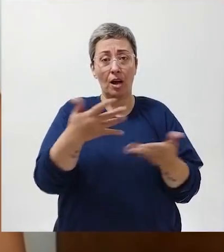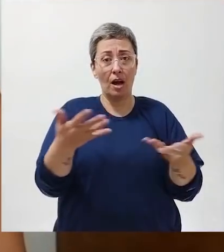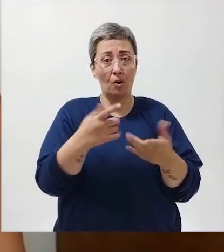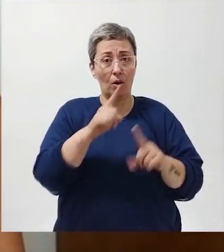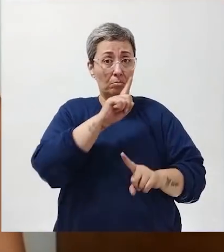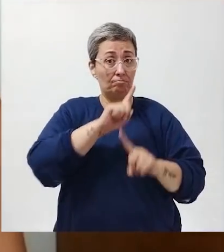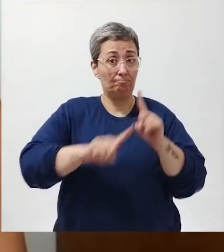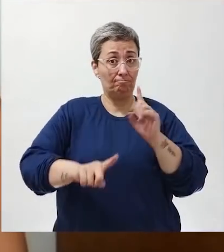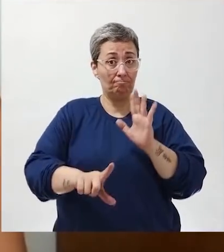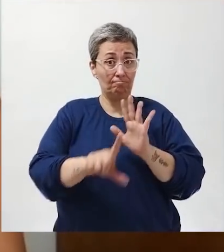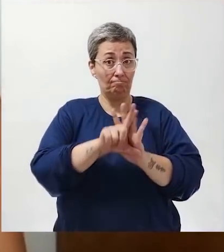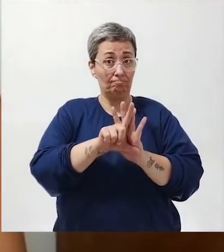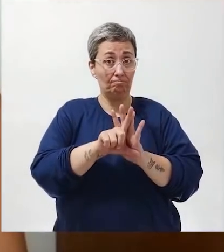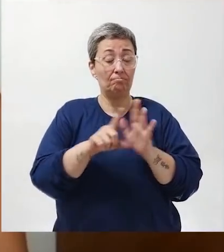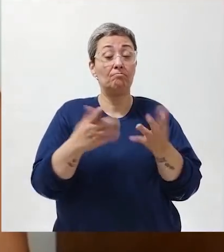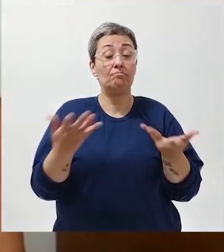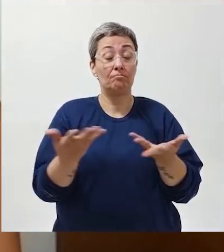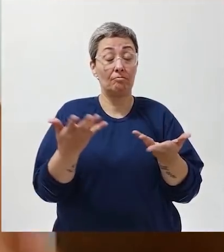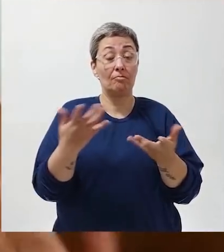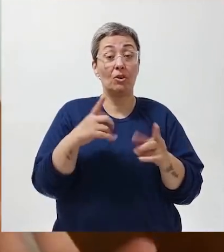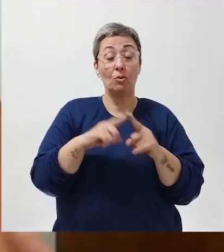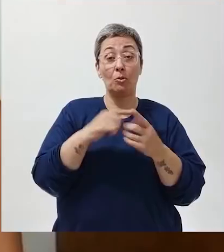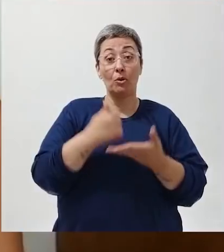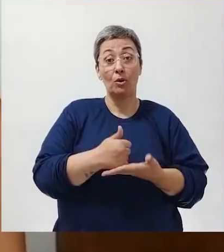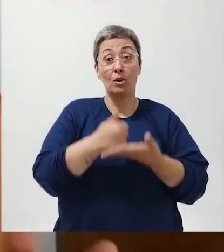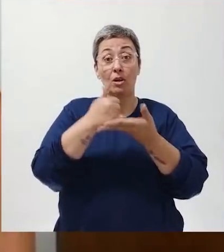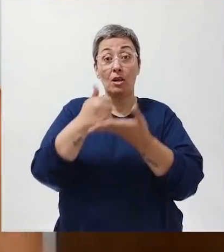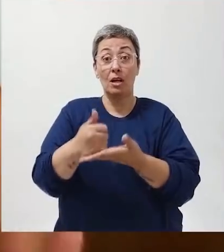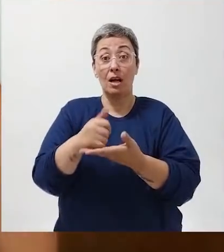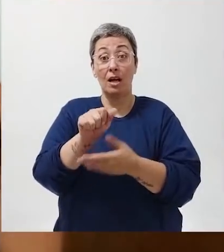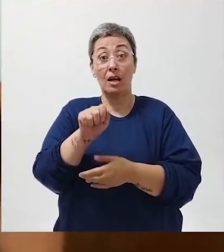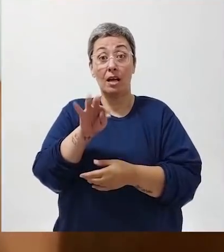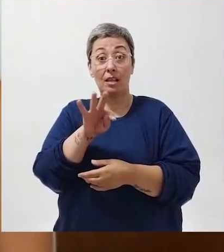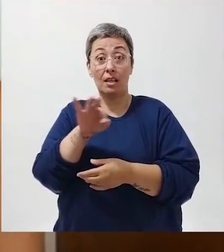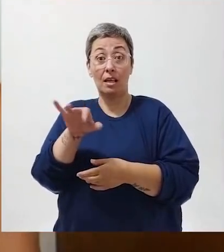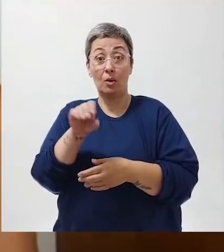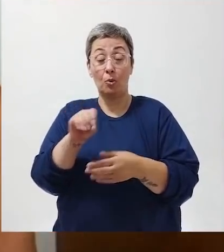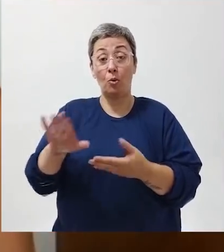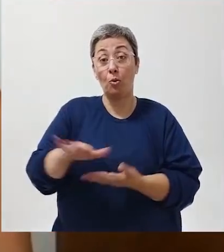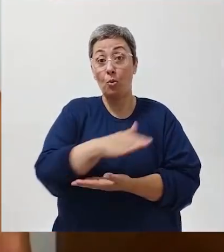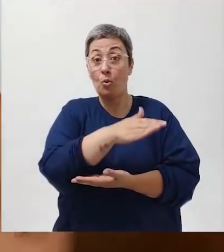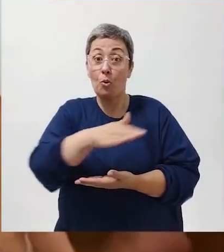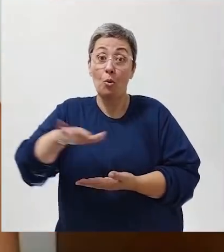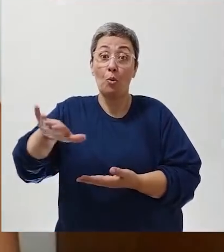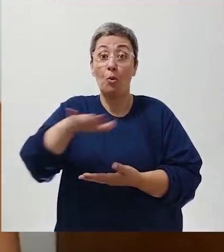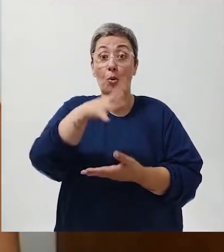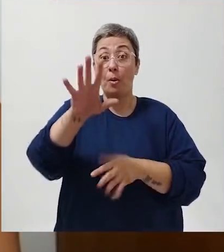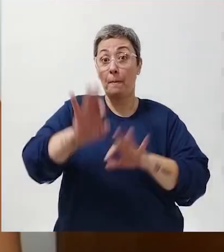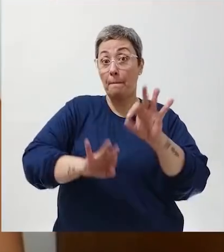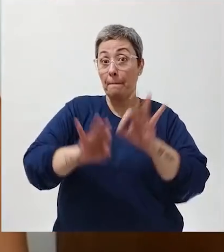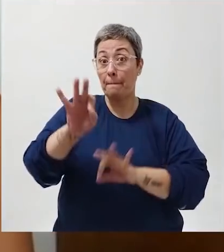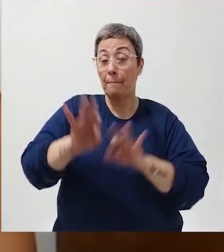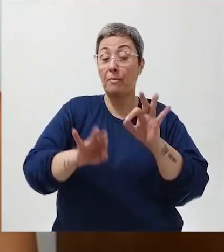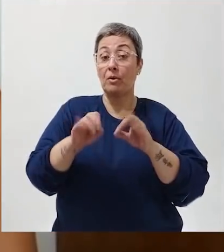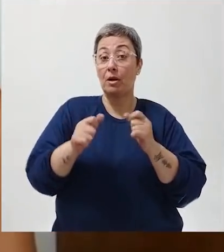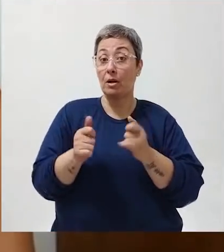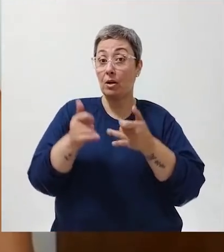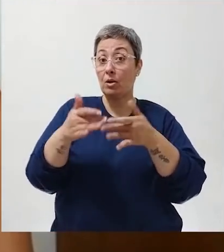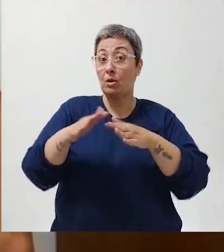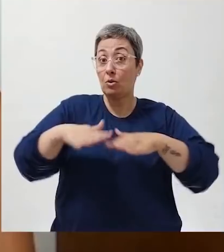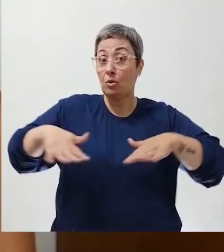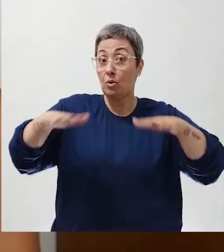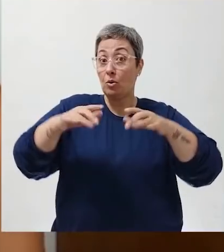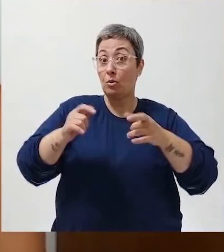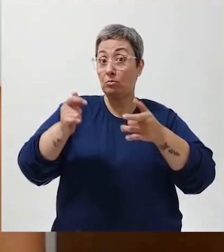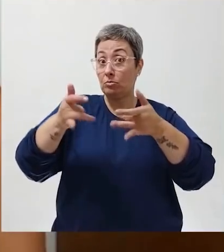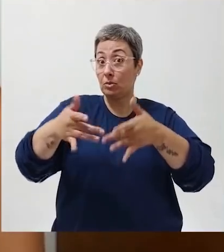estão proibidos por lei. Então eles são levados para os aterros sanitários, que são os locais preparados e destinados para